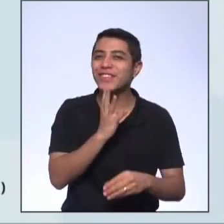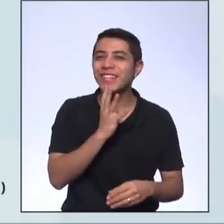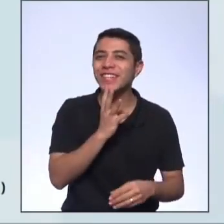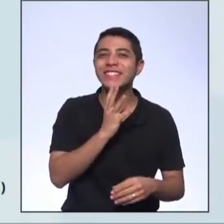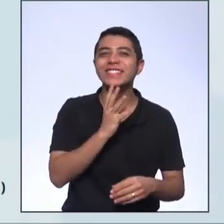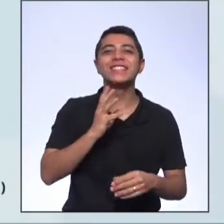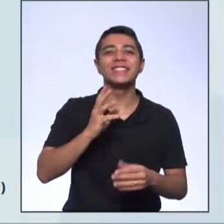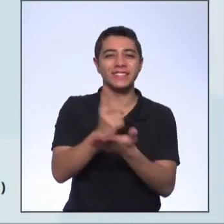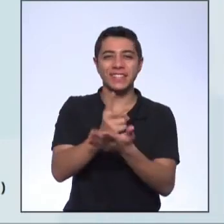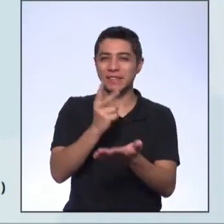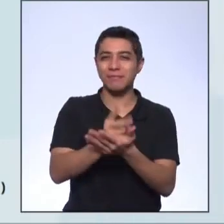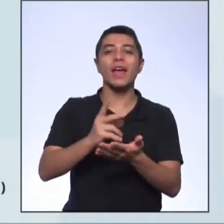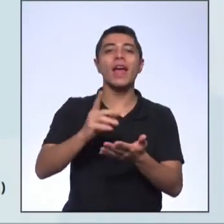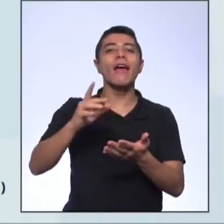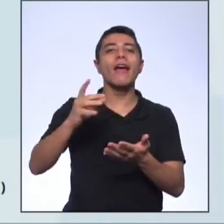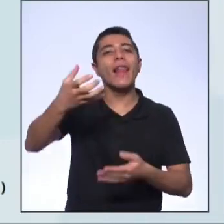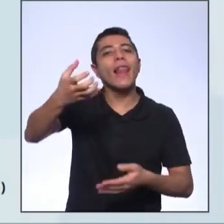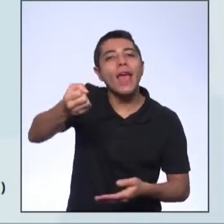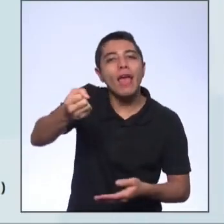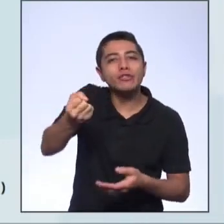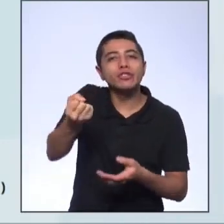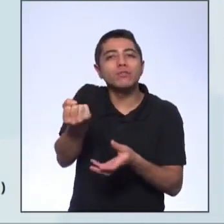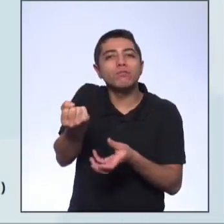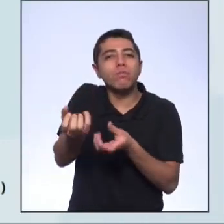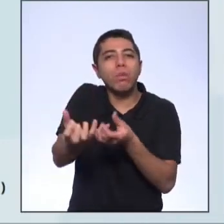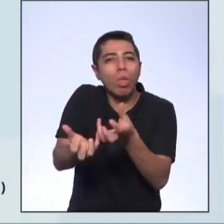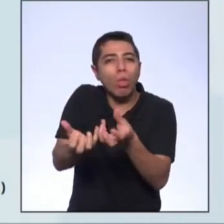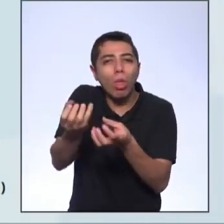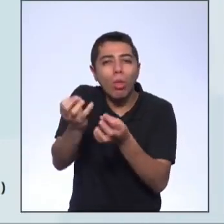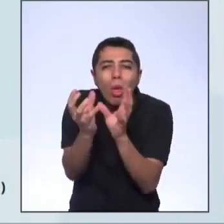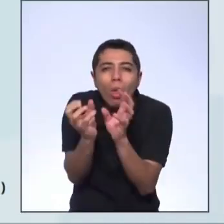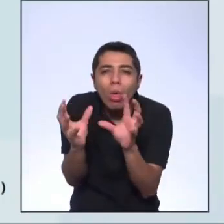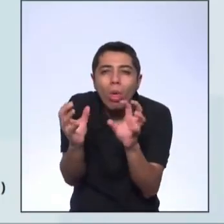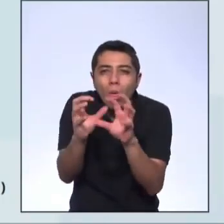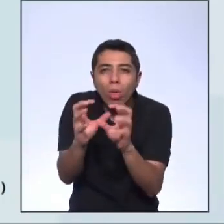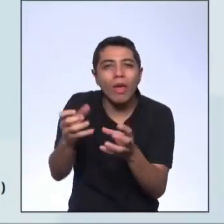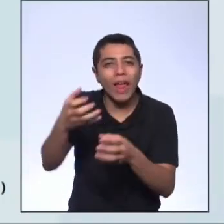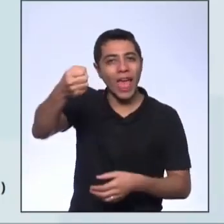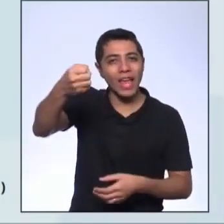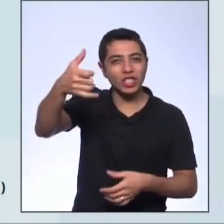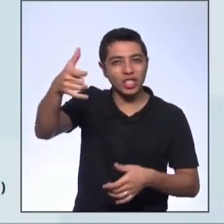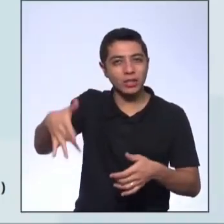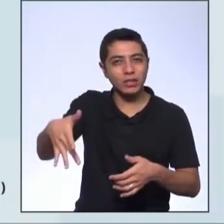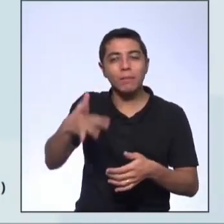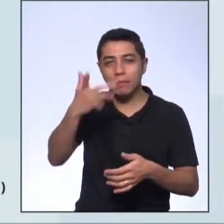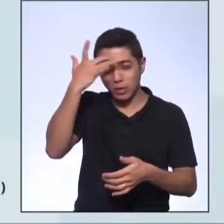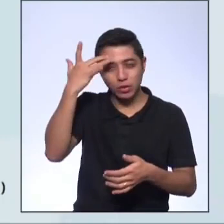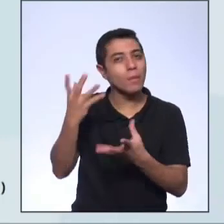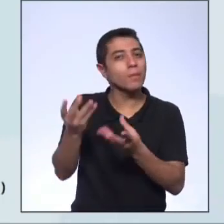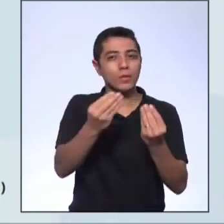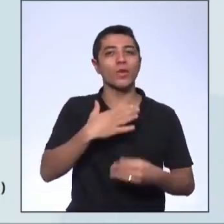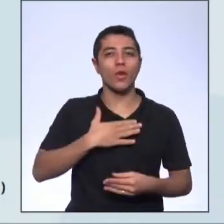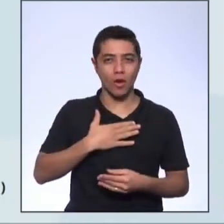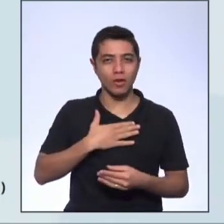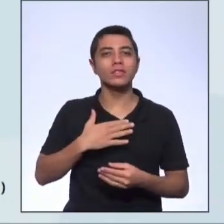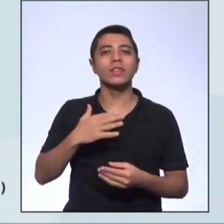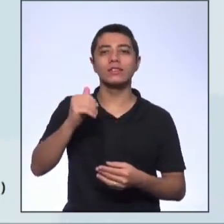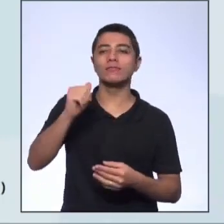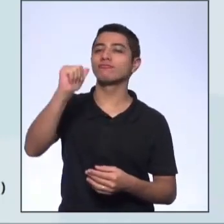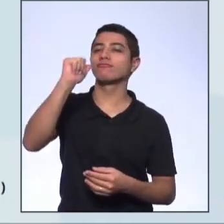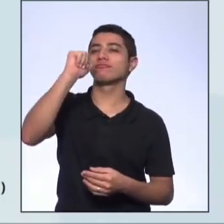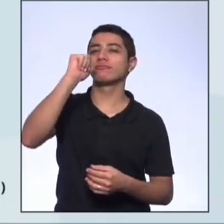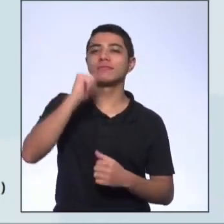costuma... Os lactobacilos vivos, né? Então, muita gente gosta de tomar aí. Então, a gente tem